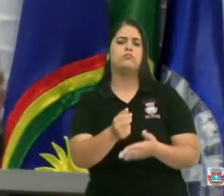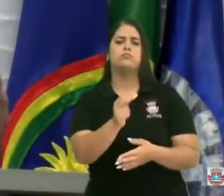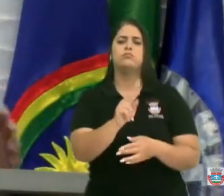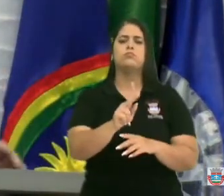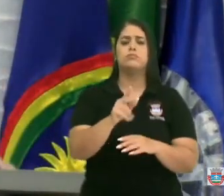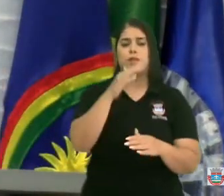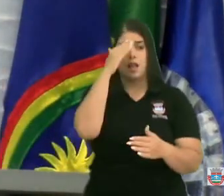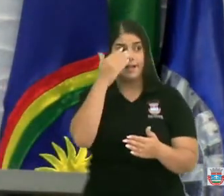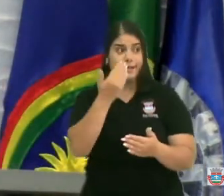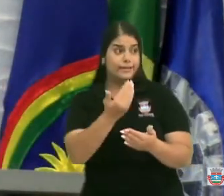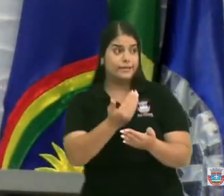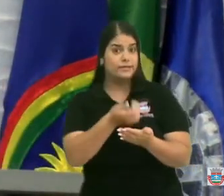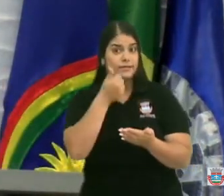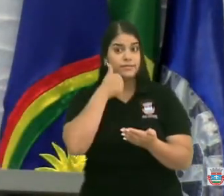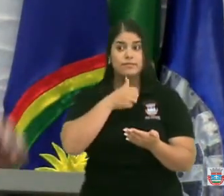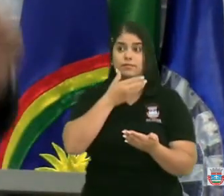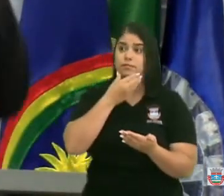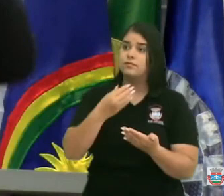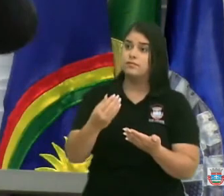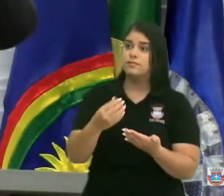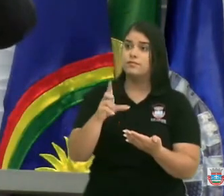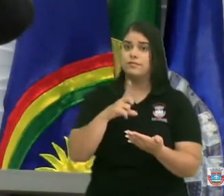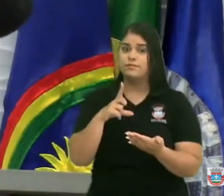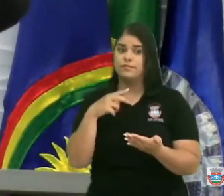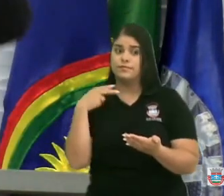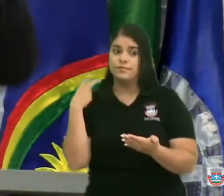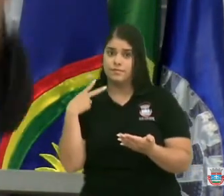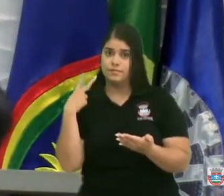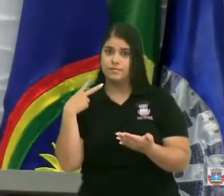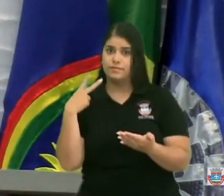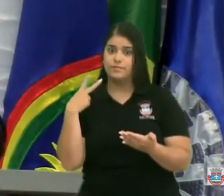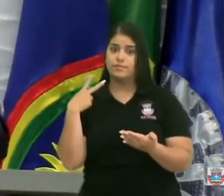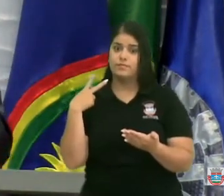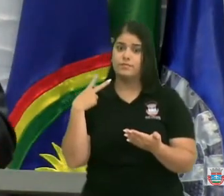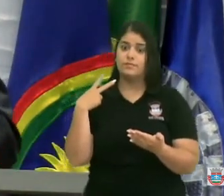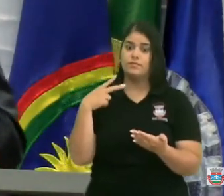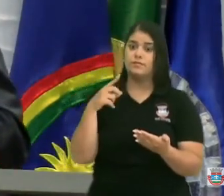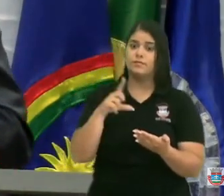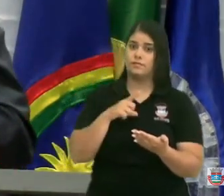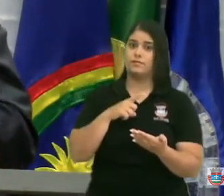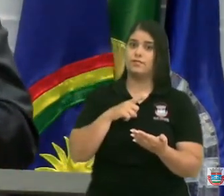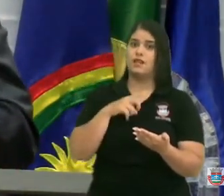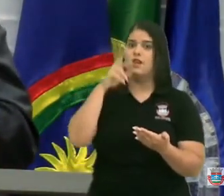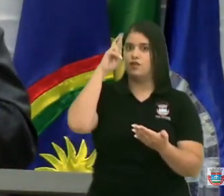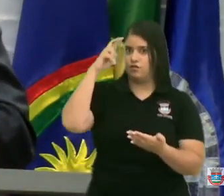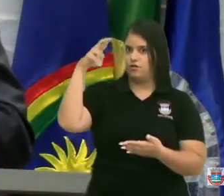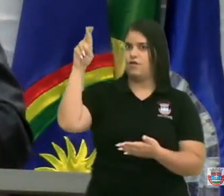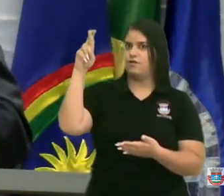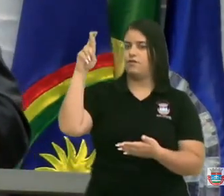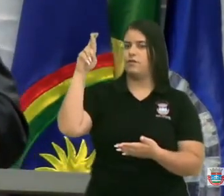Acredite, senhoras e senhores, tem vereador aqui que tem patrão,